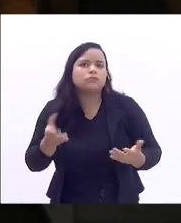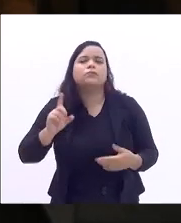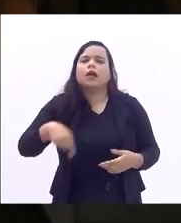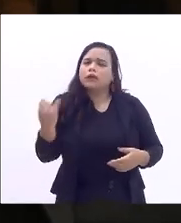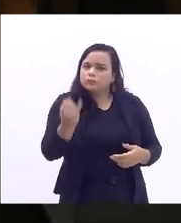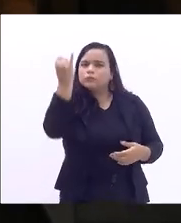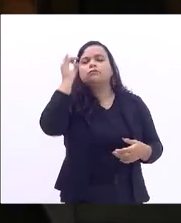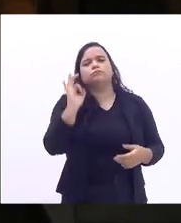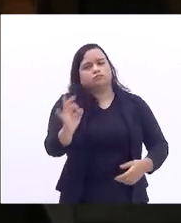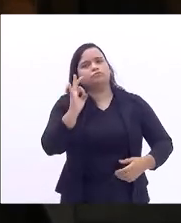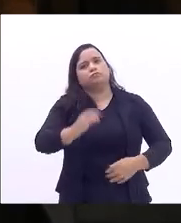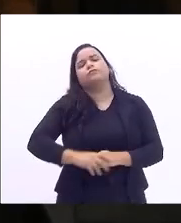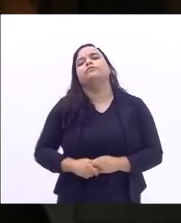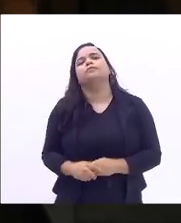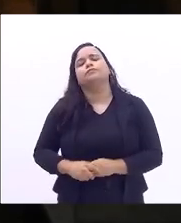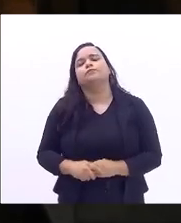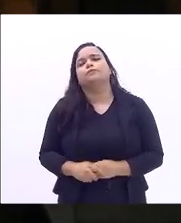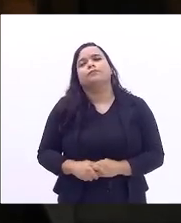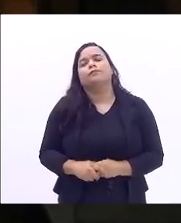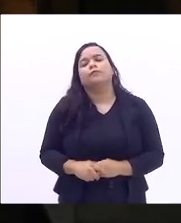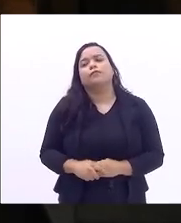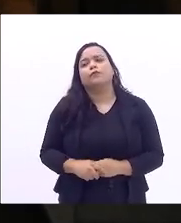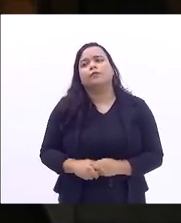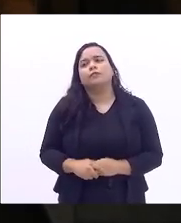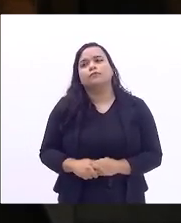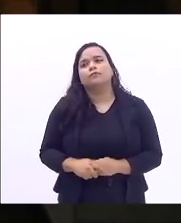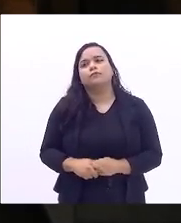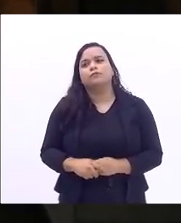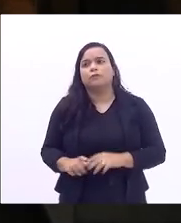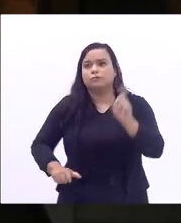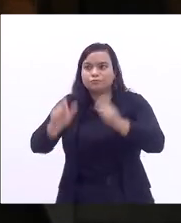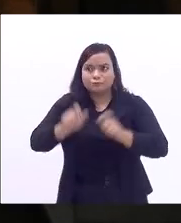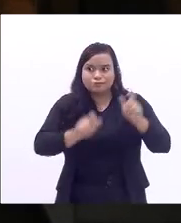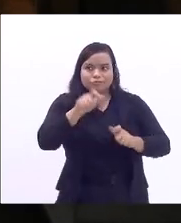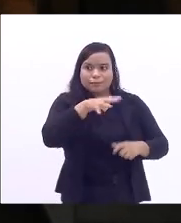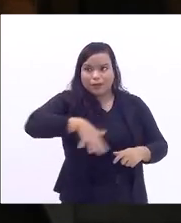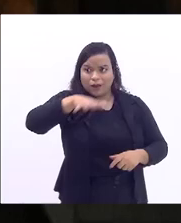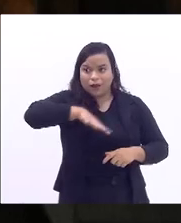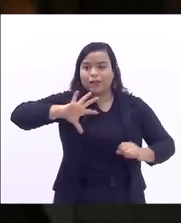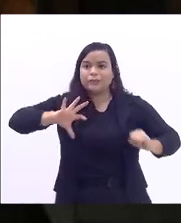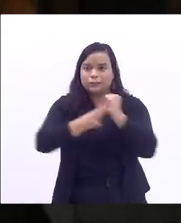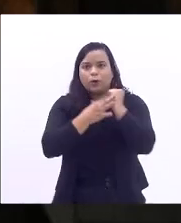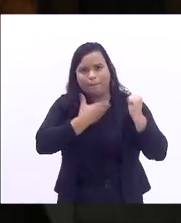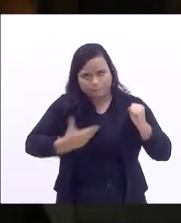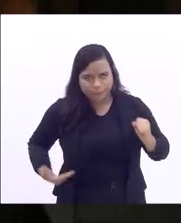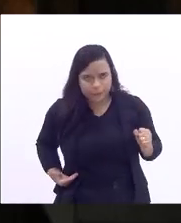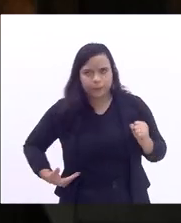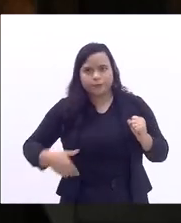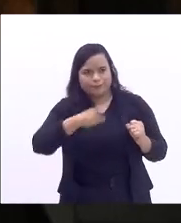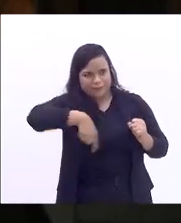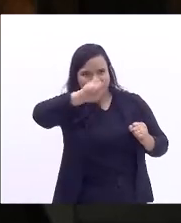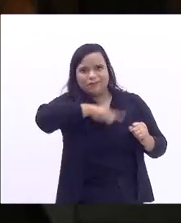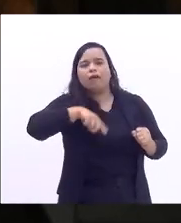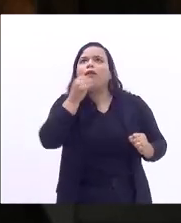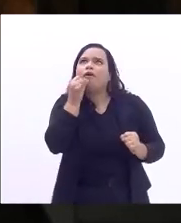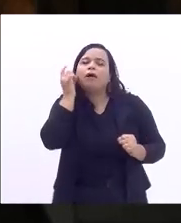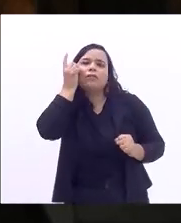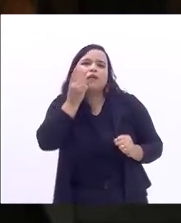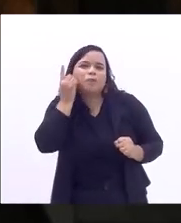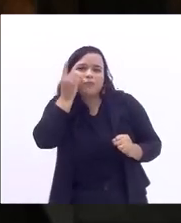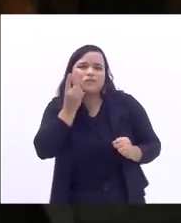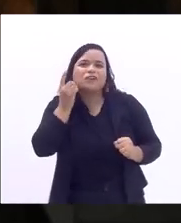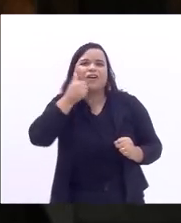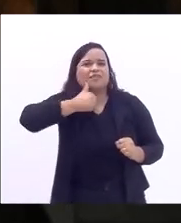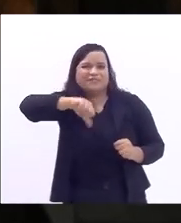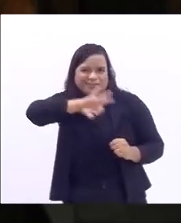importante que aqueles que são da área da Segurança Pública como a deputada